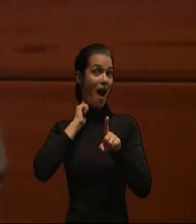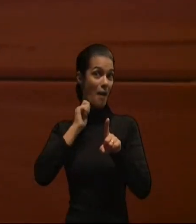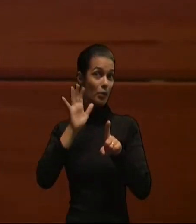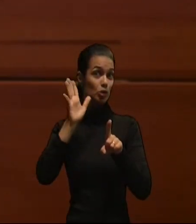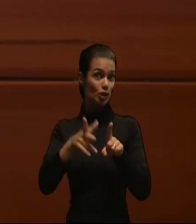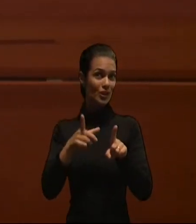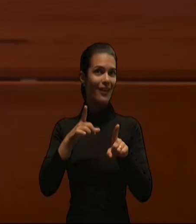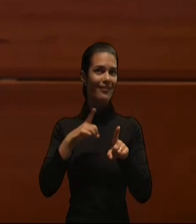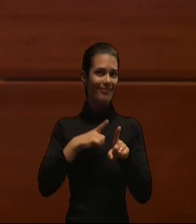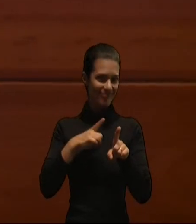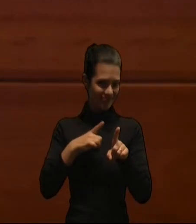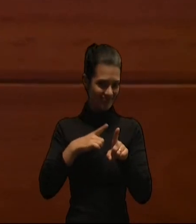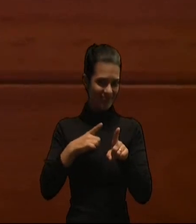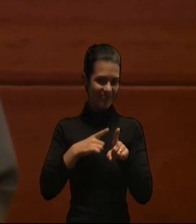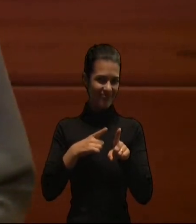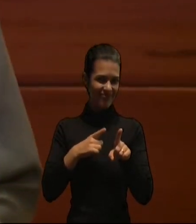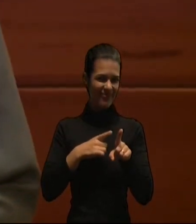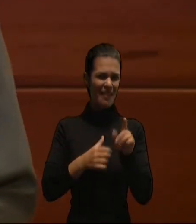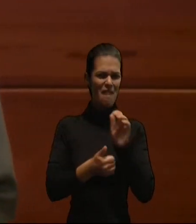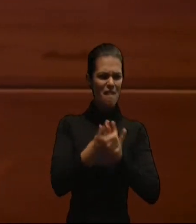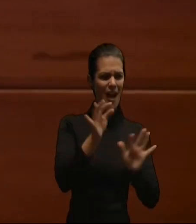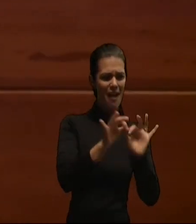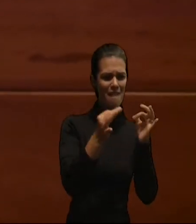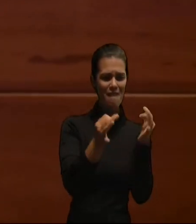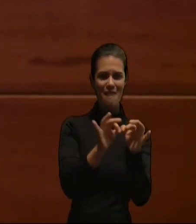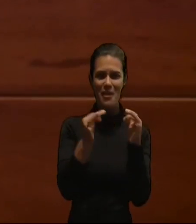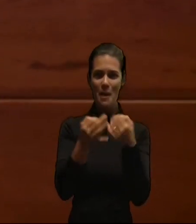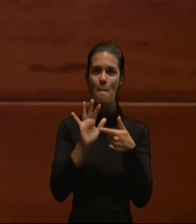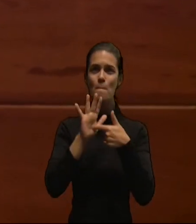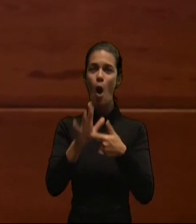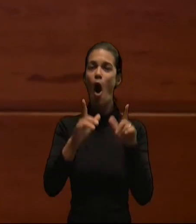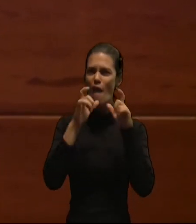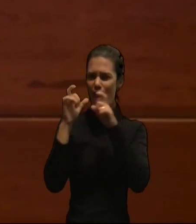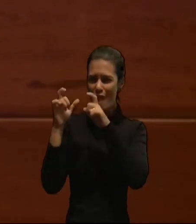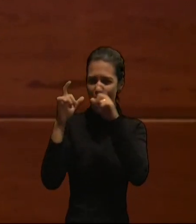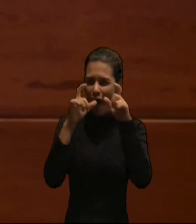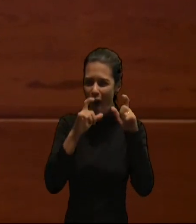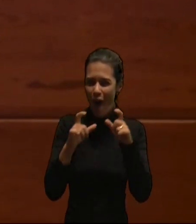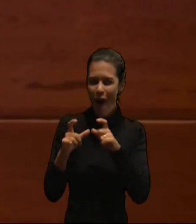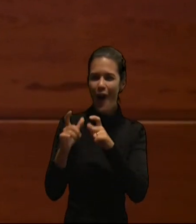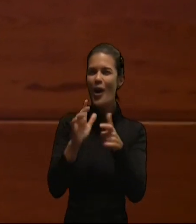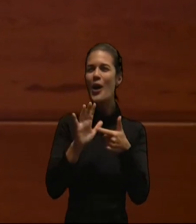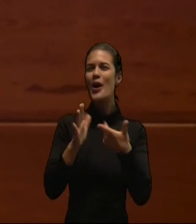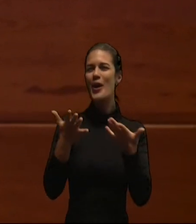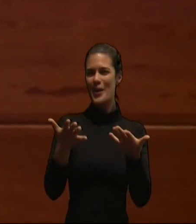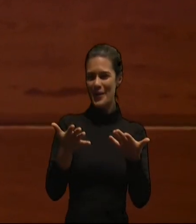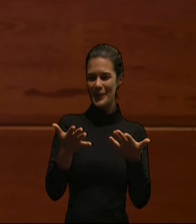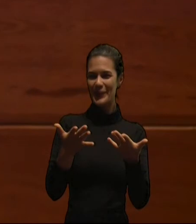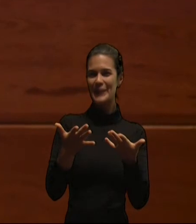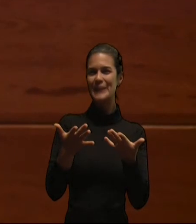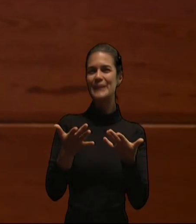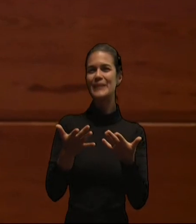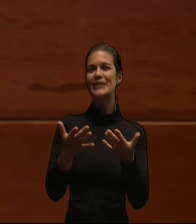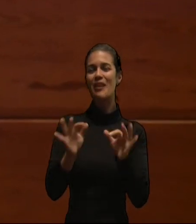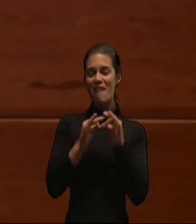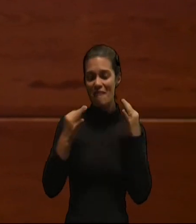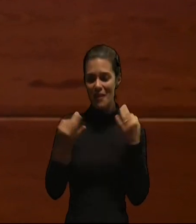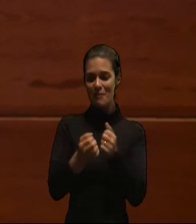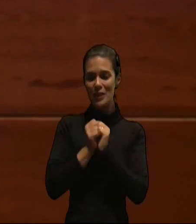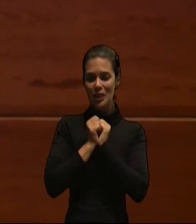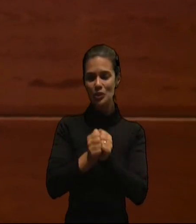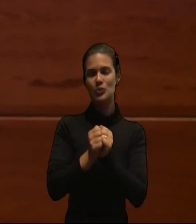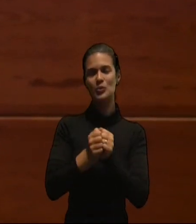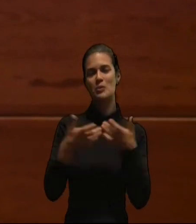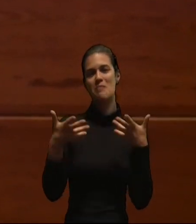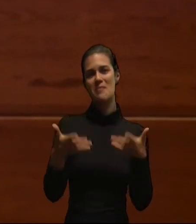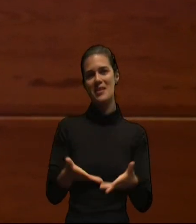recebemos muitas mensagens de pessoas que se sentiram de fato corpo de Cristo, membros uns dos outros, neste momento da ceia